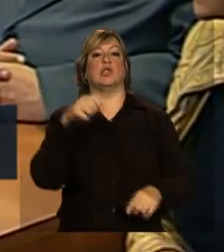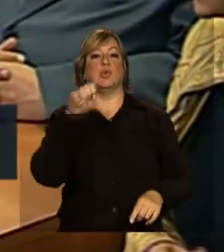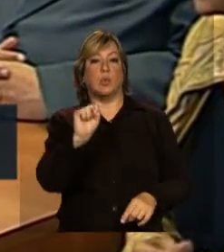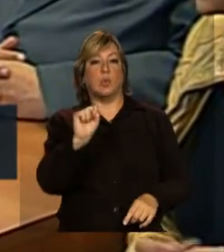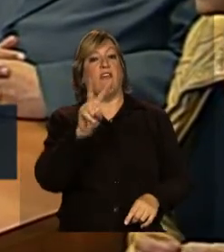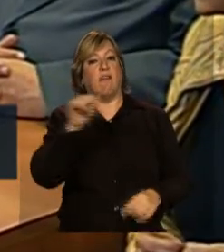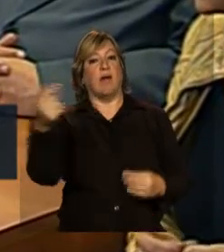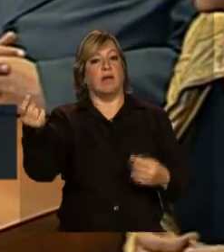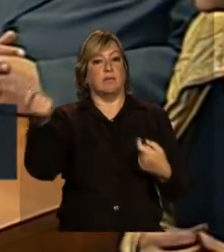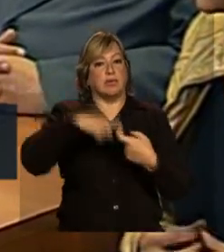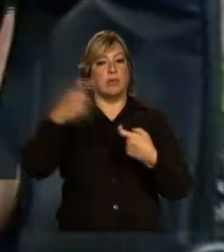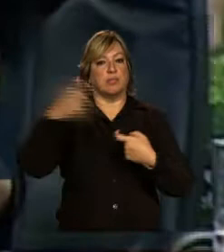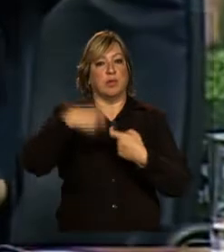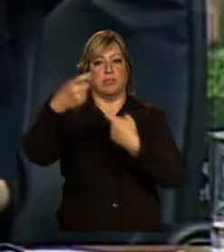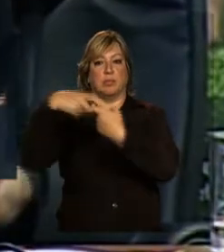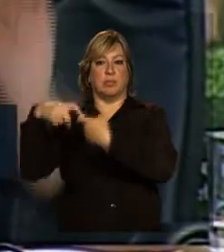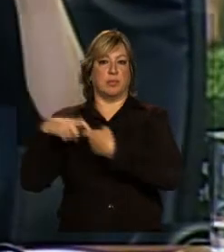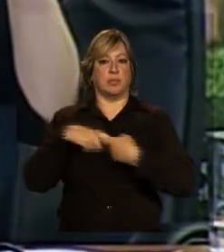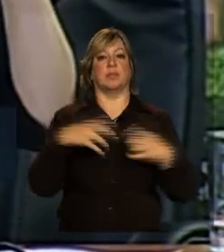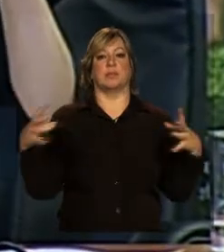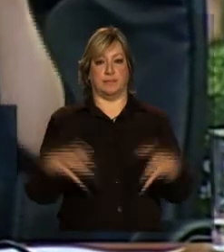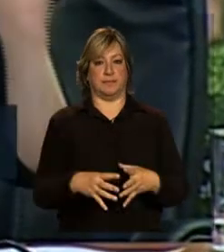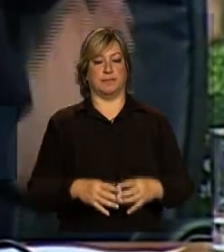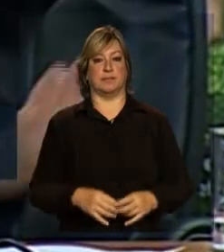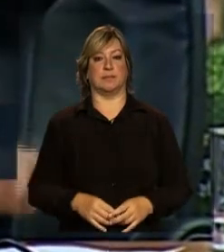18. Mais 18. Mas, por exemplo,